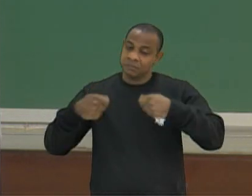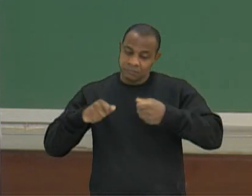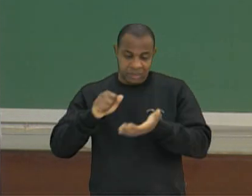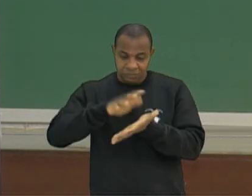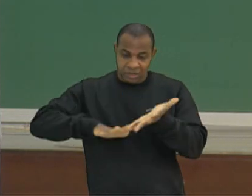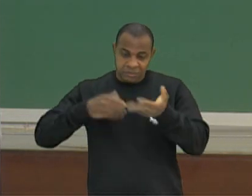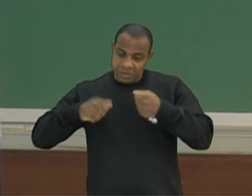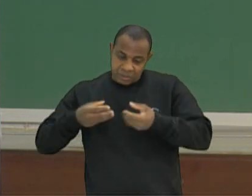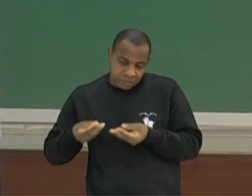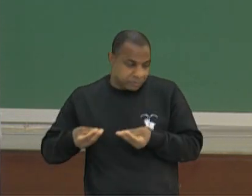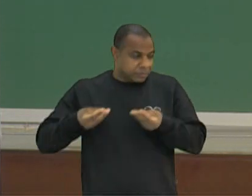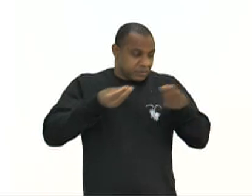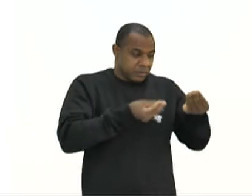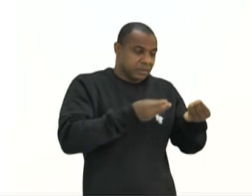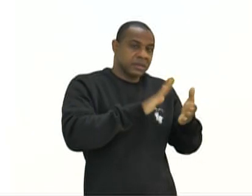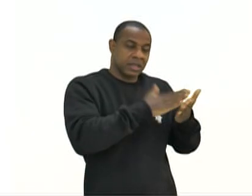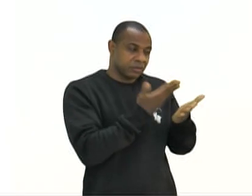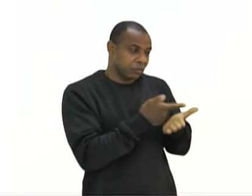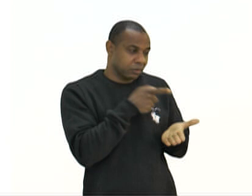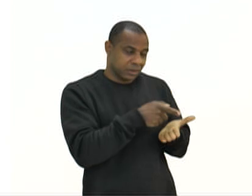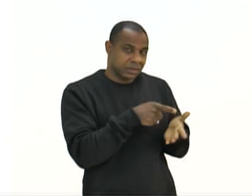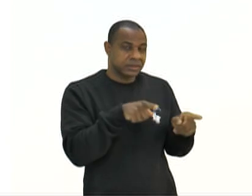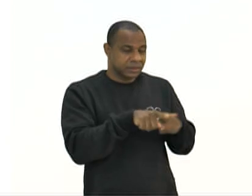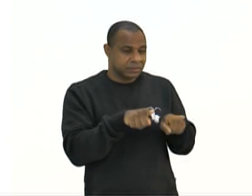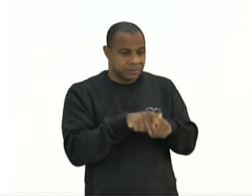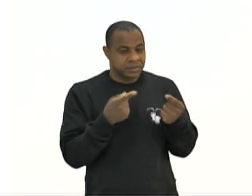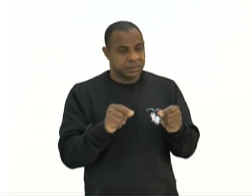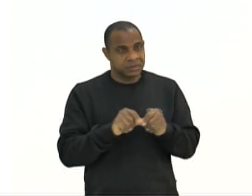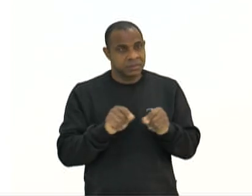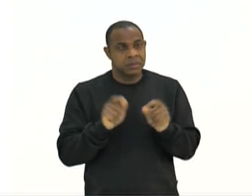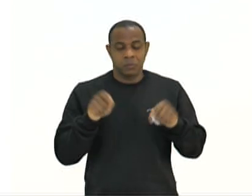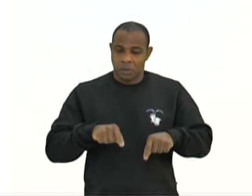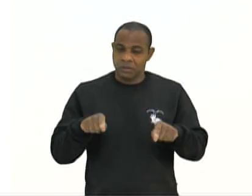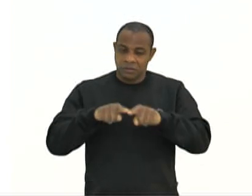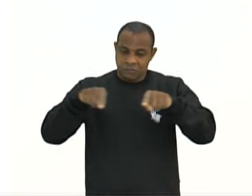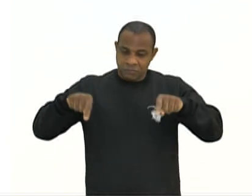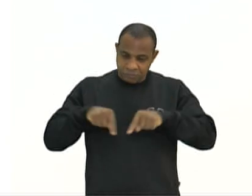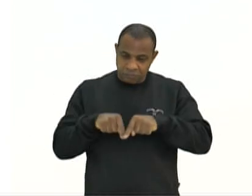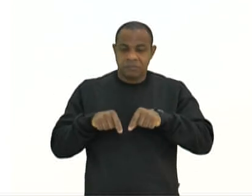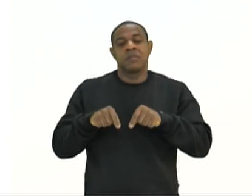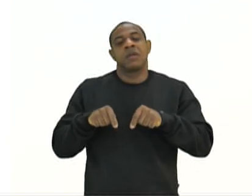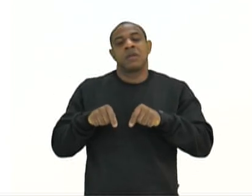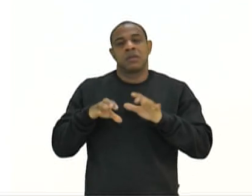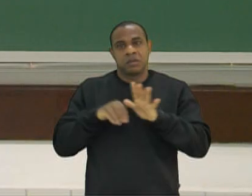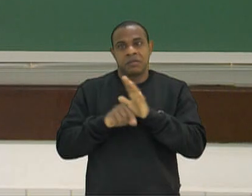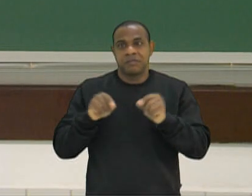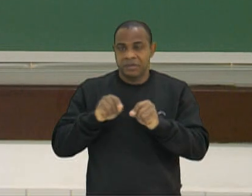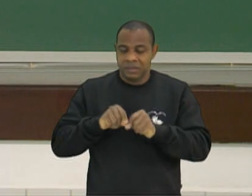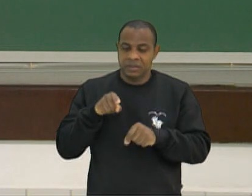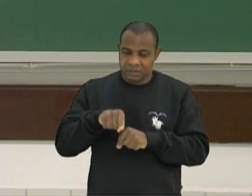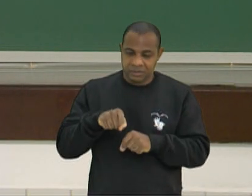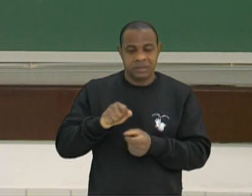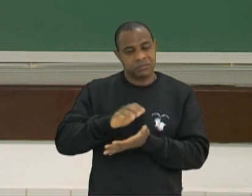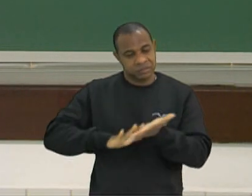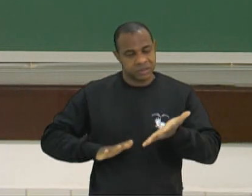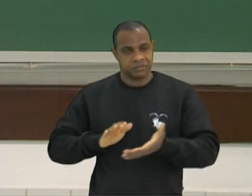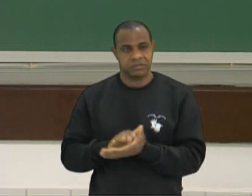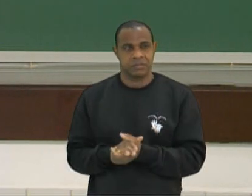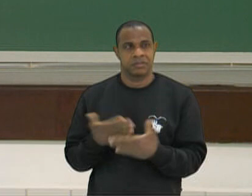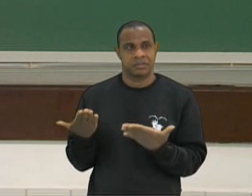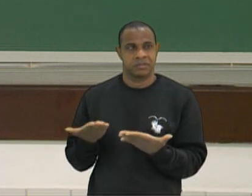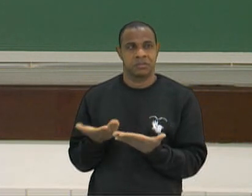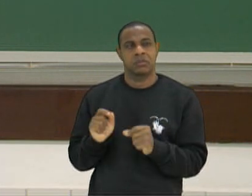suas atividades na escola, como também podem resolvê-las pelo Classroom. E aqui, meu querido estudante, o que